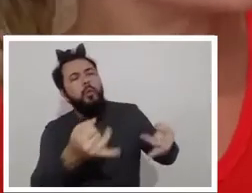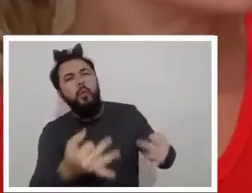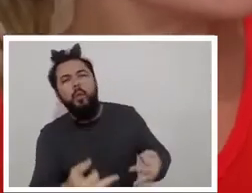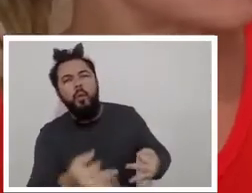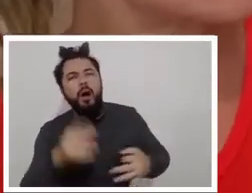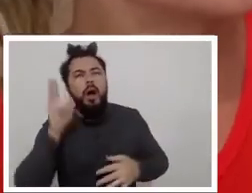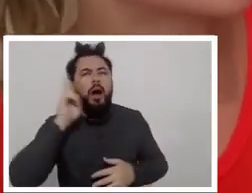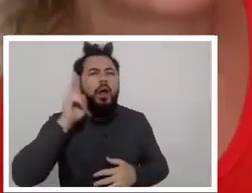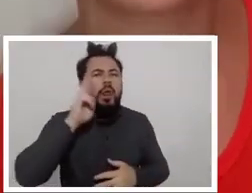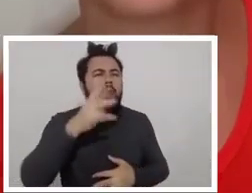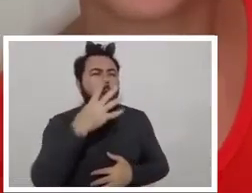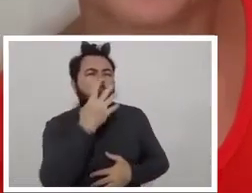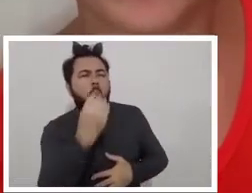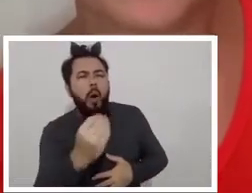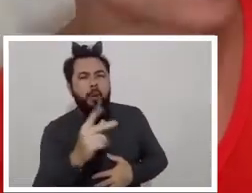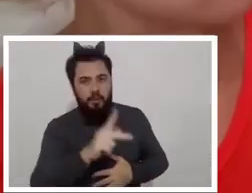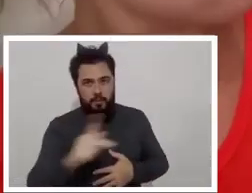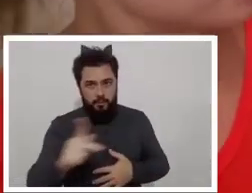luiza